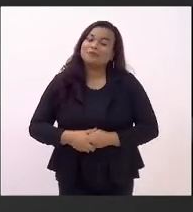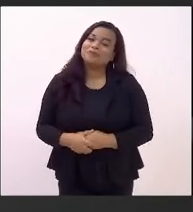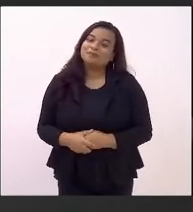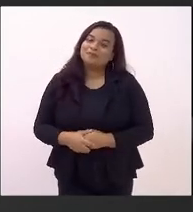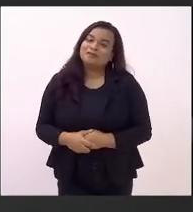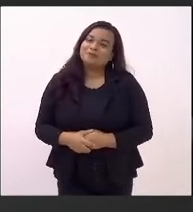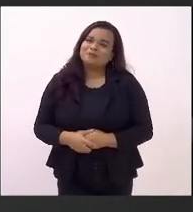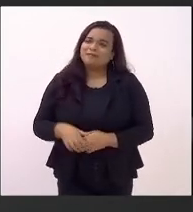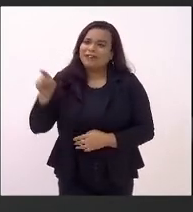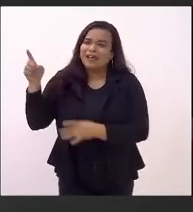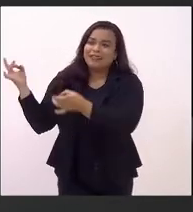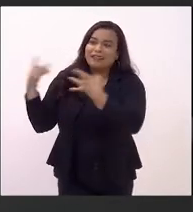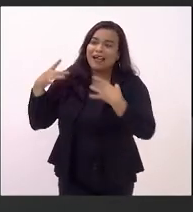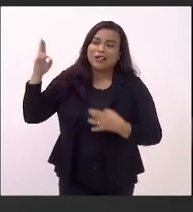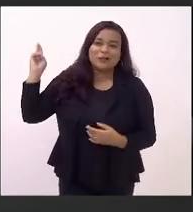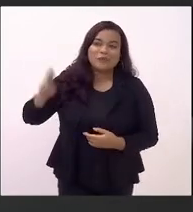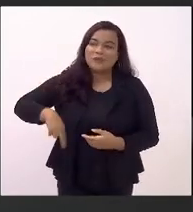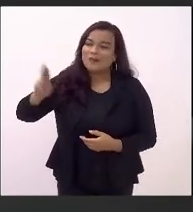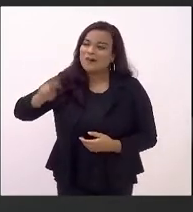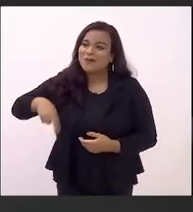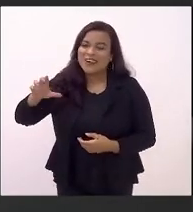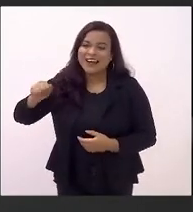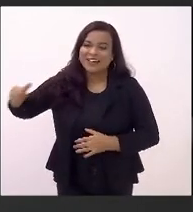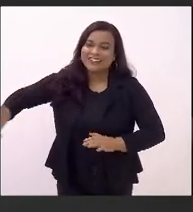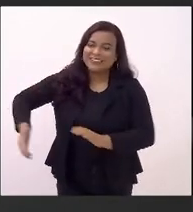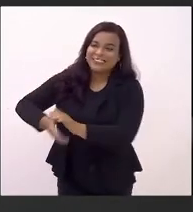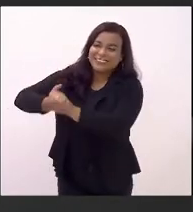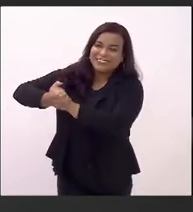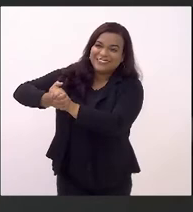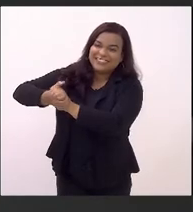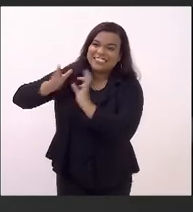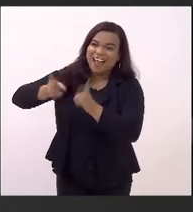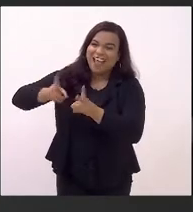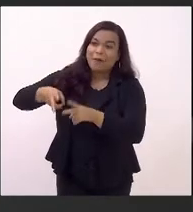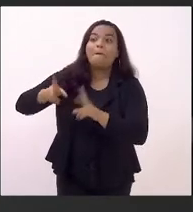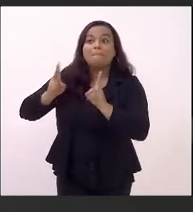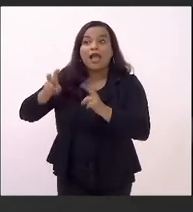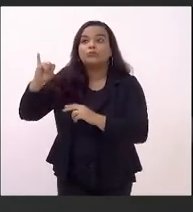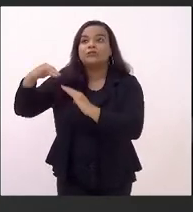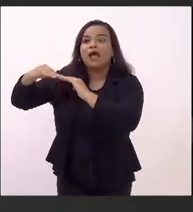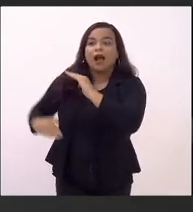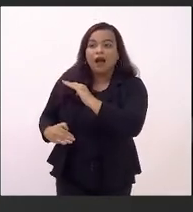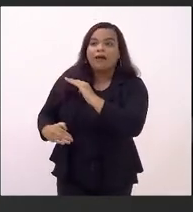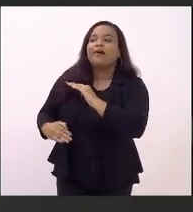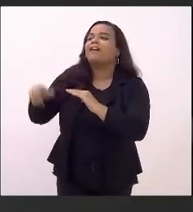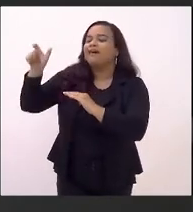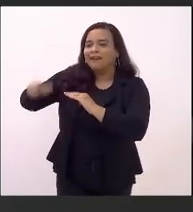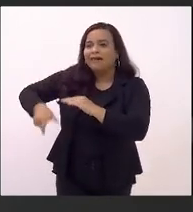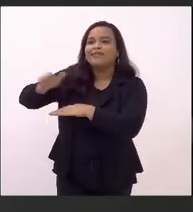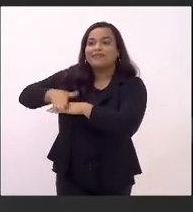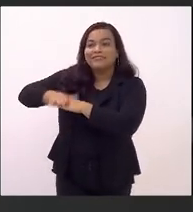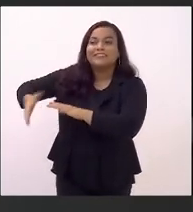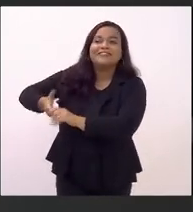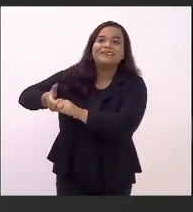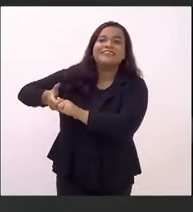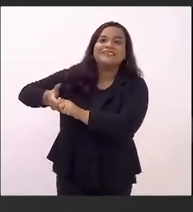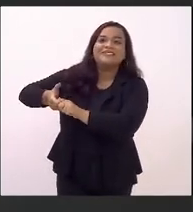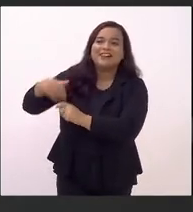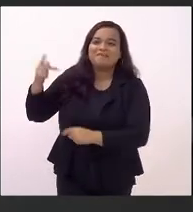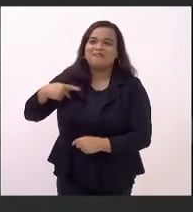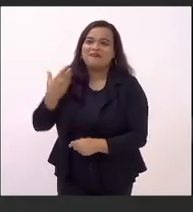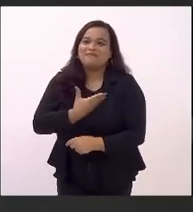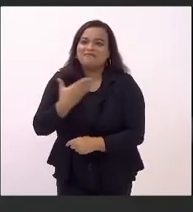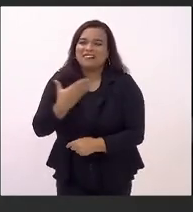Que nunca largou minha mão. Mesmo quando discorda, como meu amigo, está ali. Uma